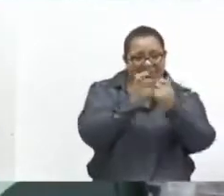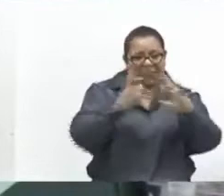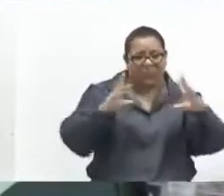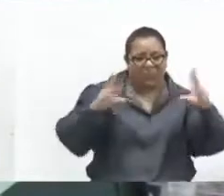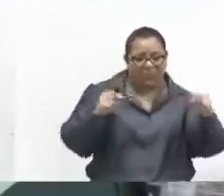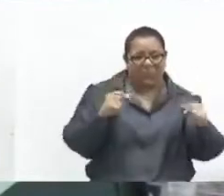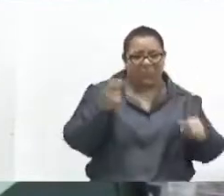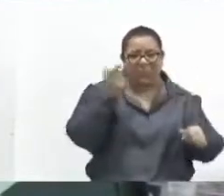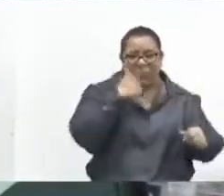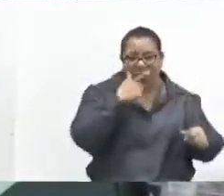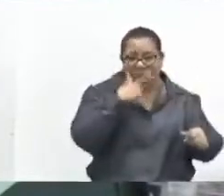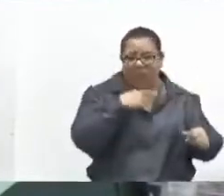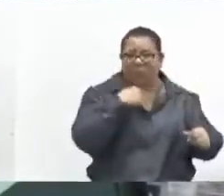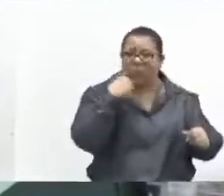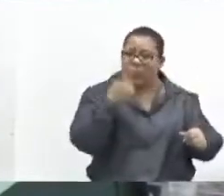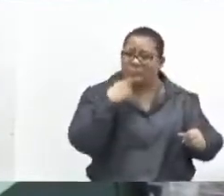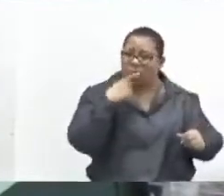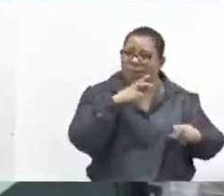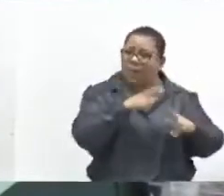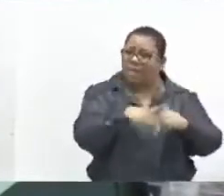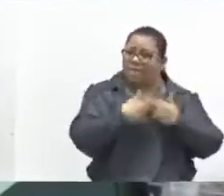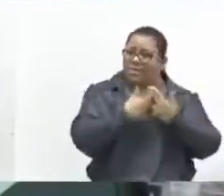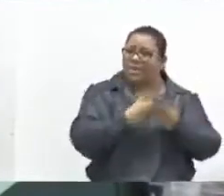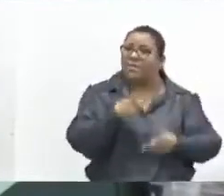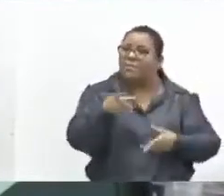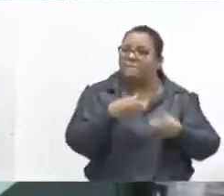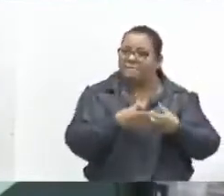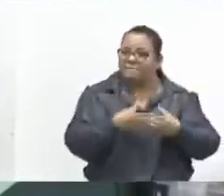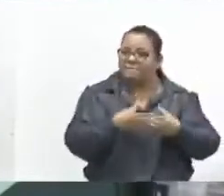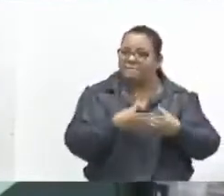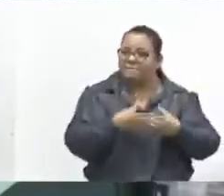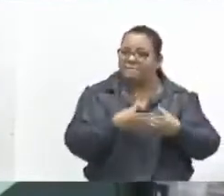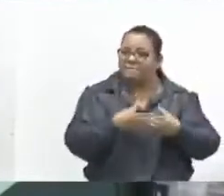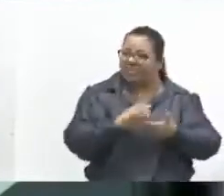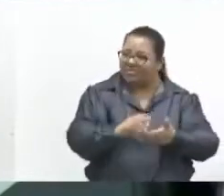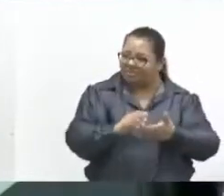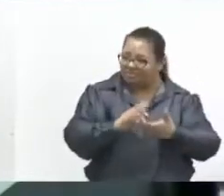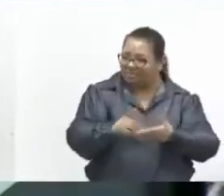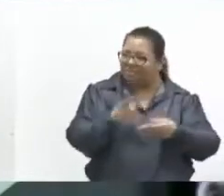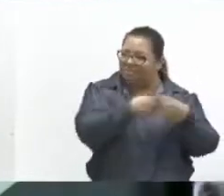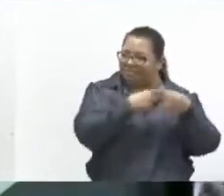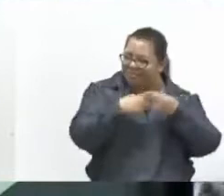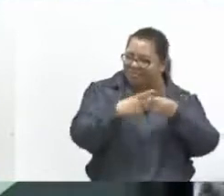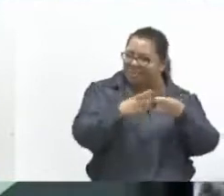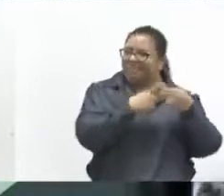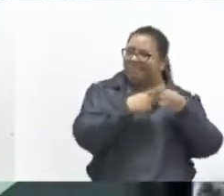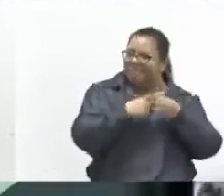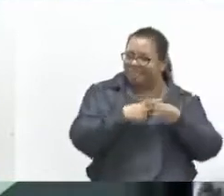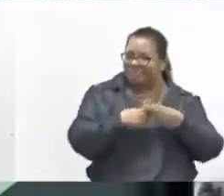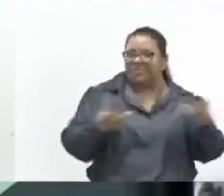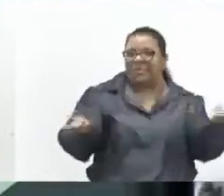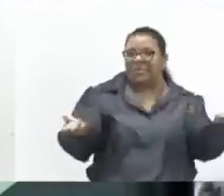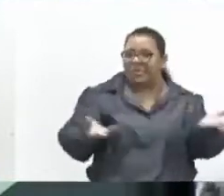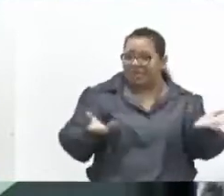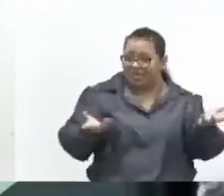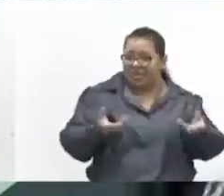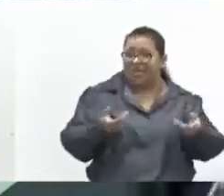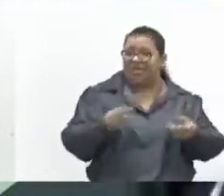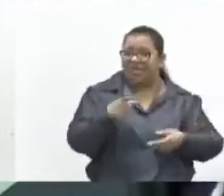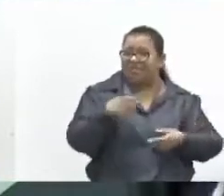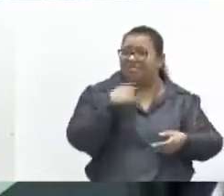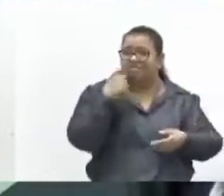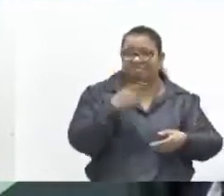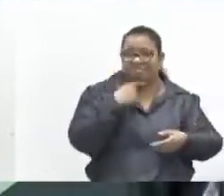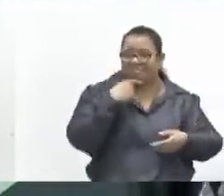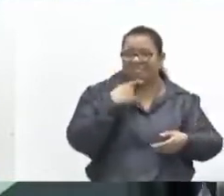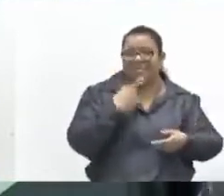restaurante universitário, isso se dá pela precariedade de economia naqueles municípios. É exclusivamente por isso, o que está totalmente fora de alcance da